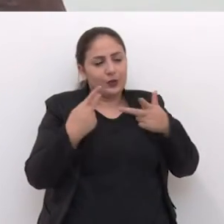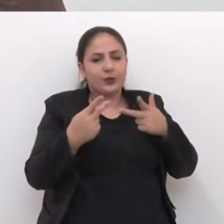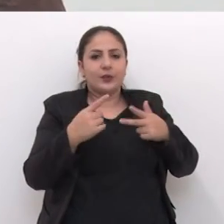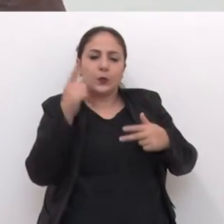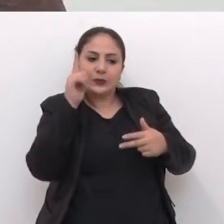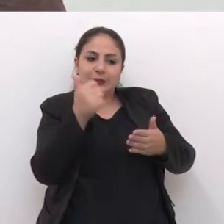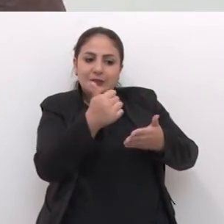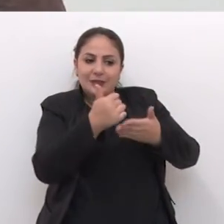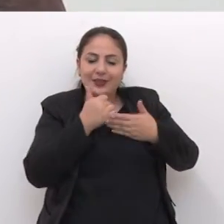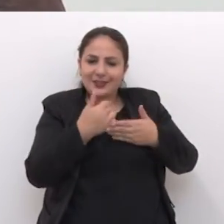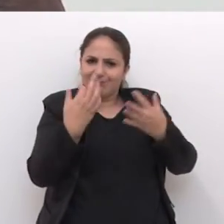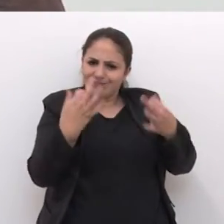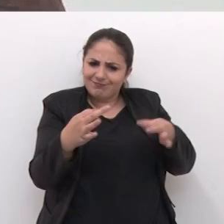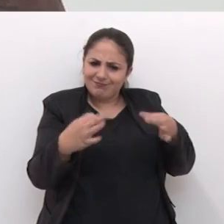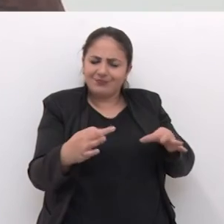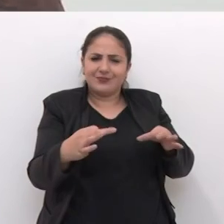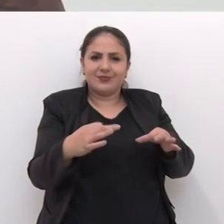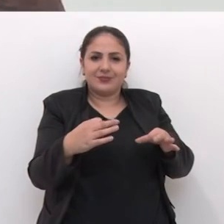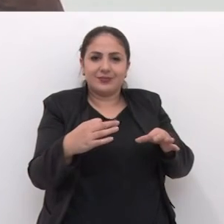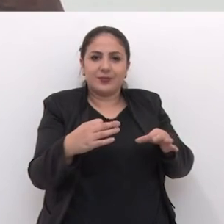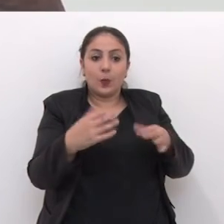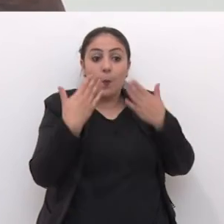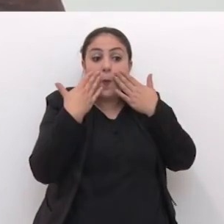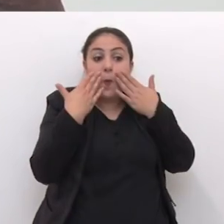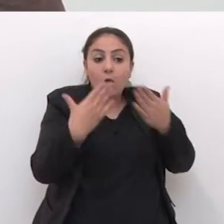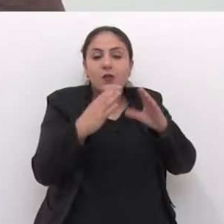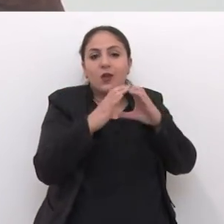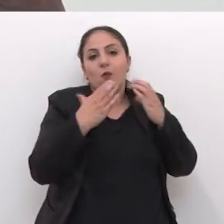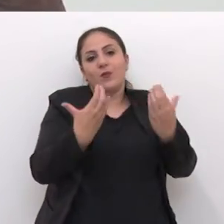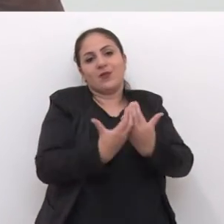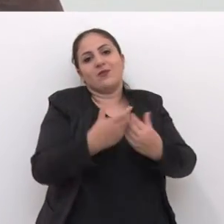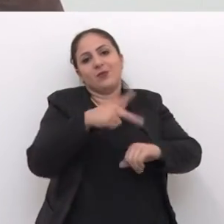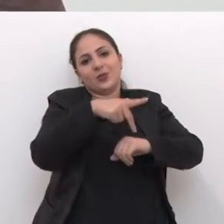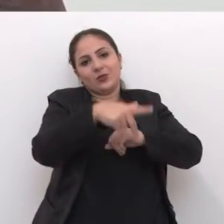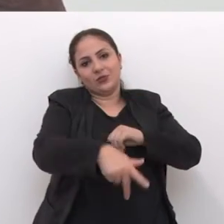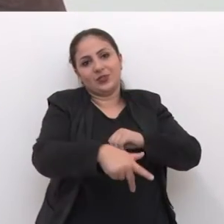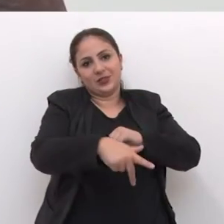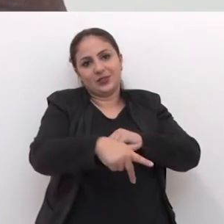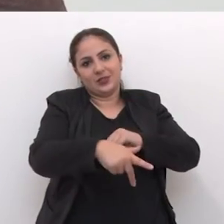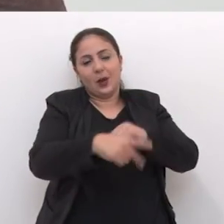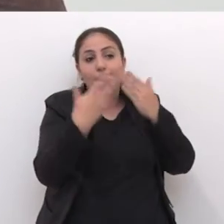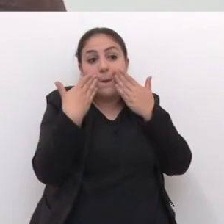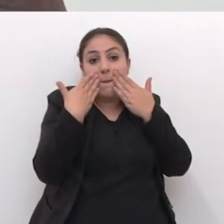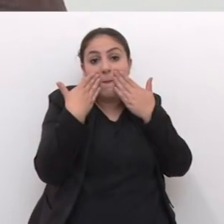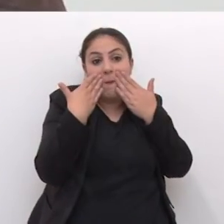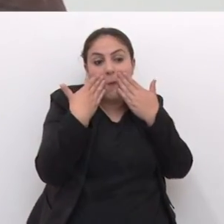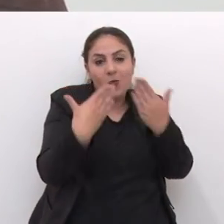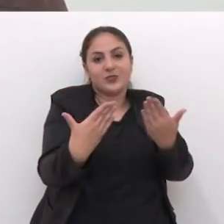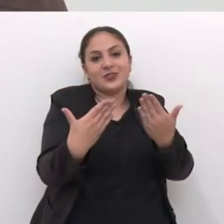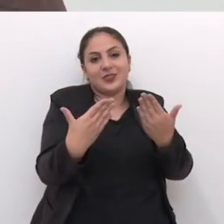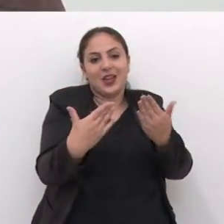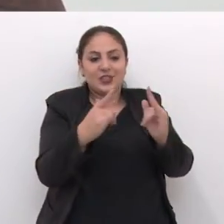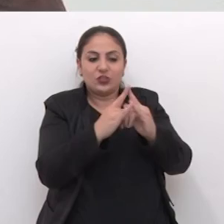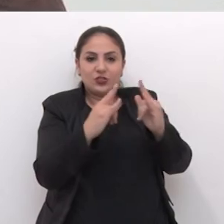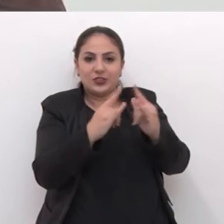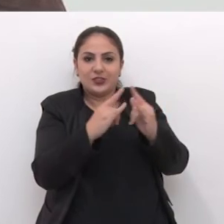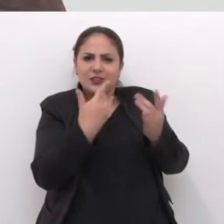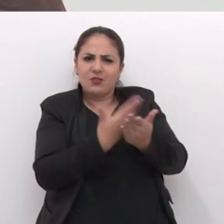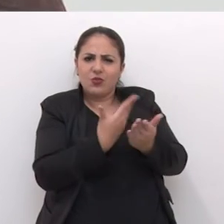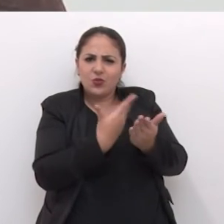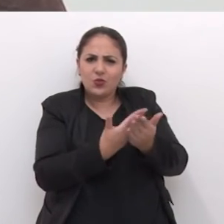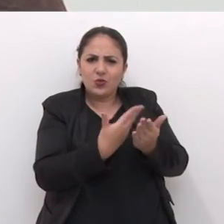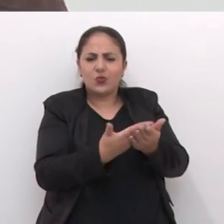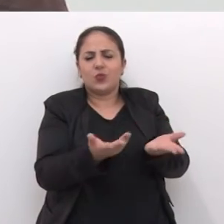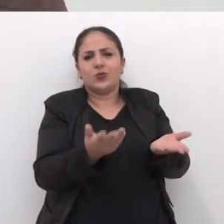professor destacou, né? E pudesse trazer exatamente, mostrar à comunidade passofundense, mostrar